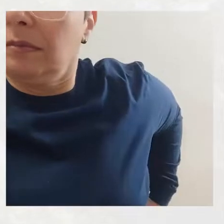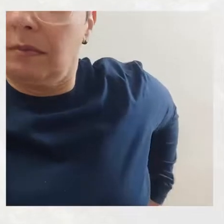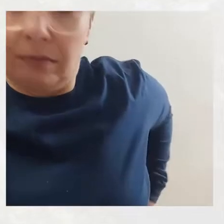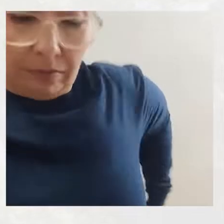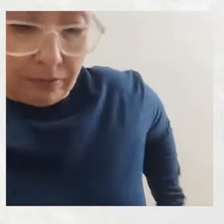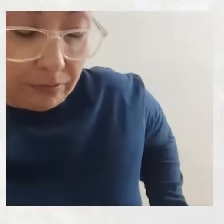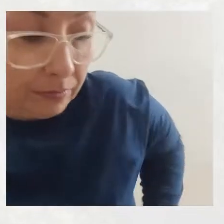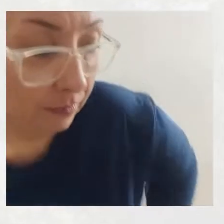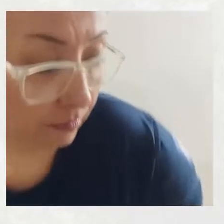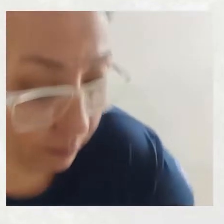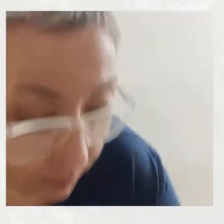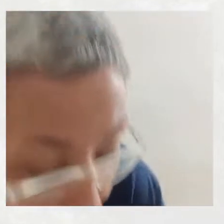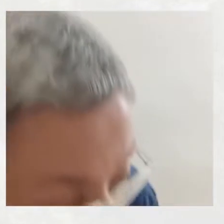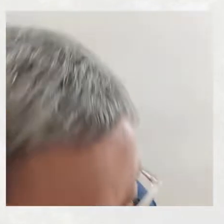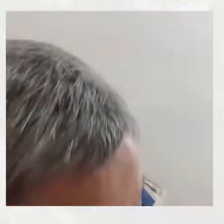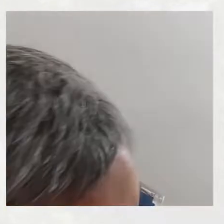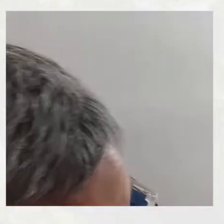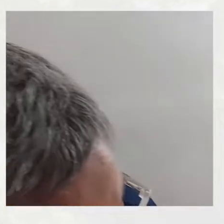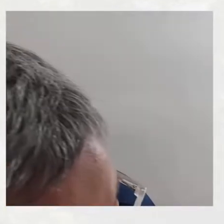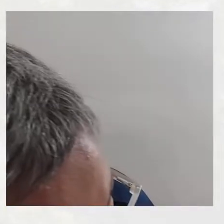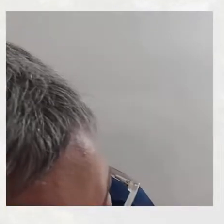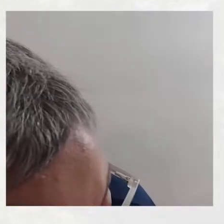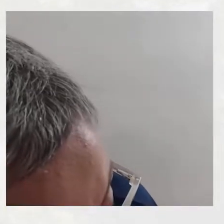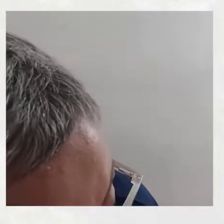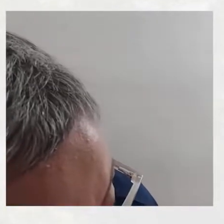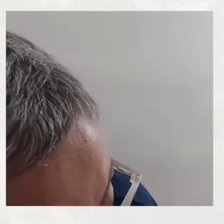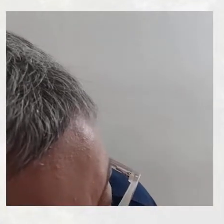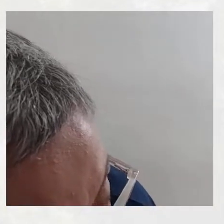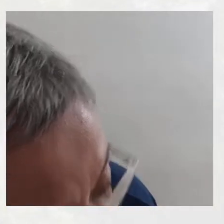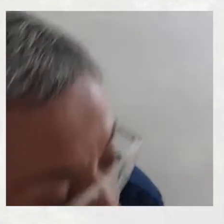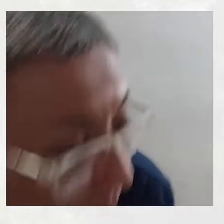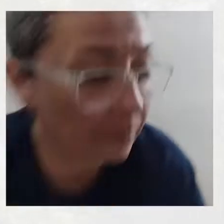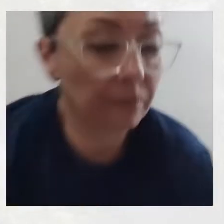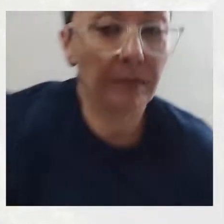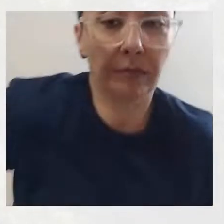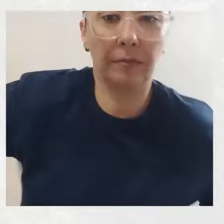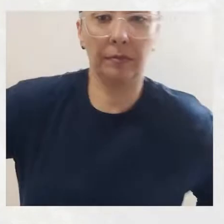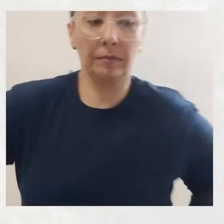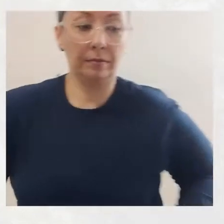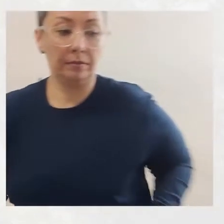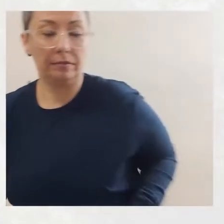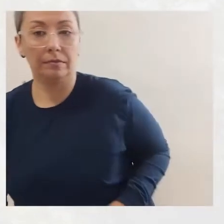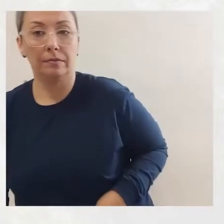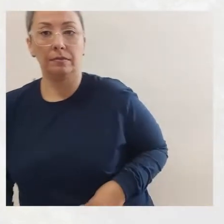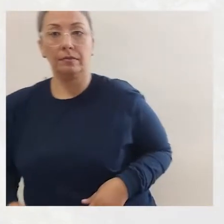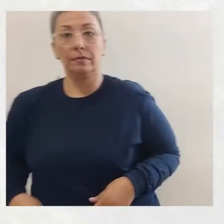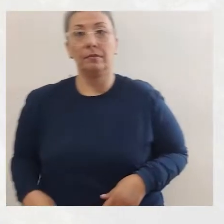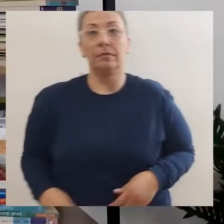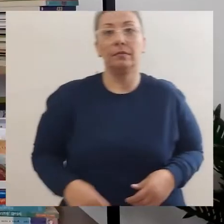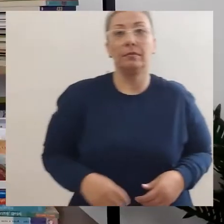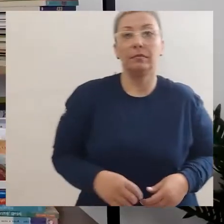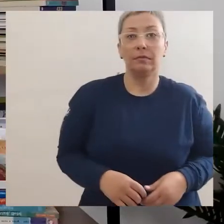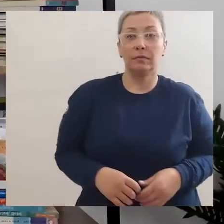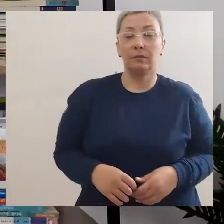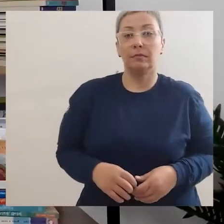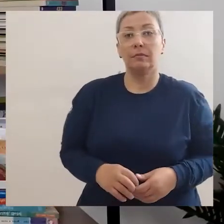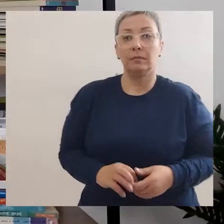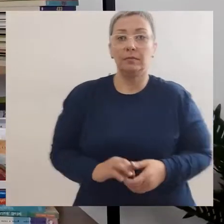Bom, então que tal agora usar a sua criatividade para produzir um grafismo? O que você